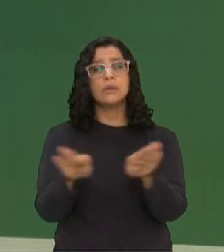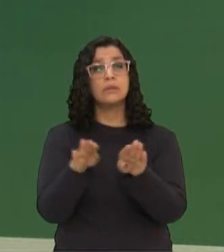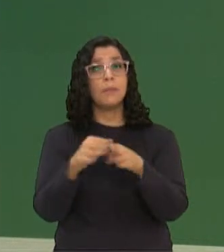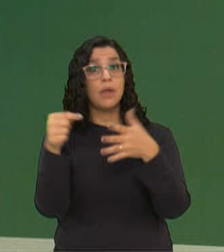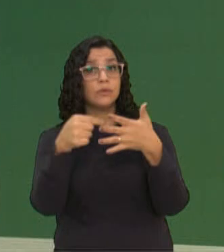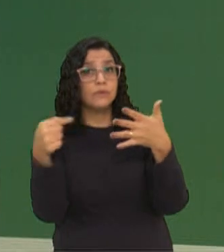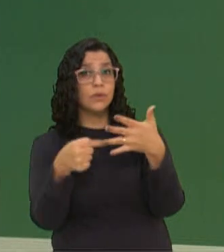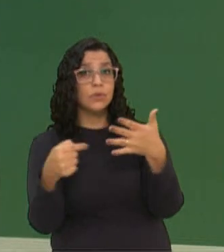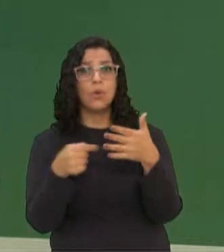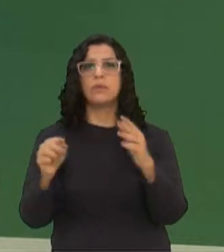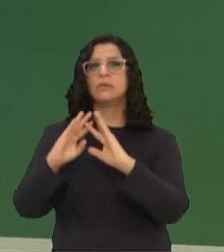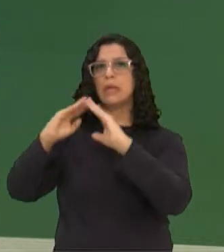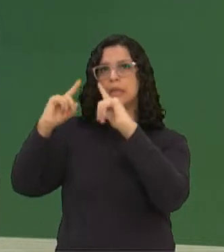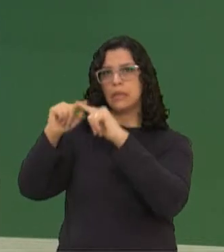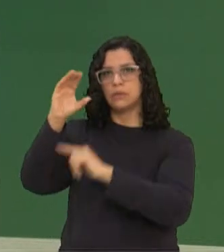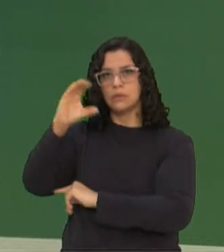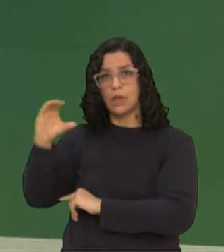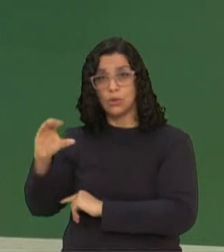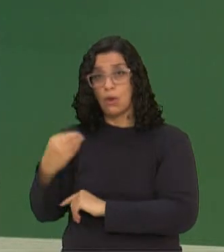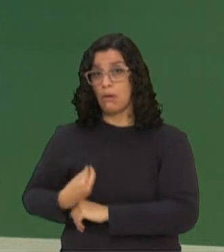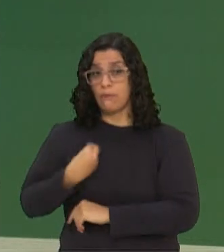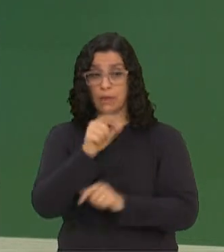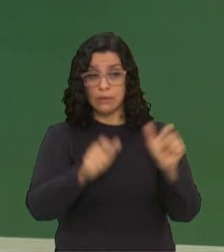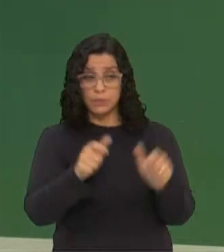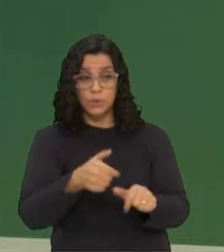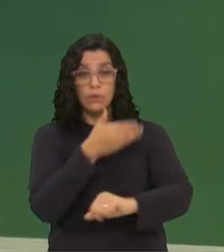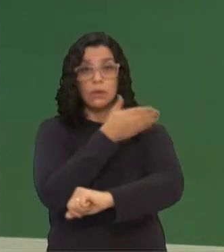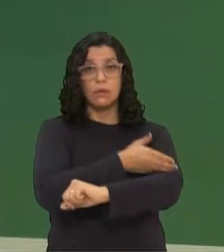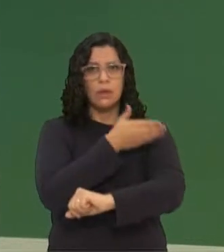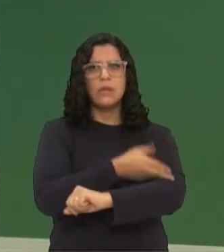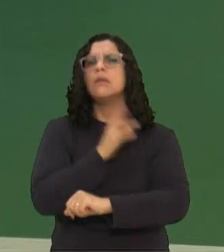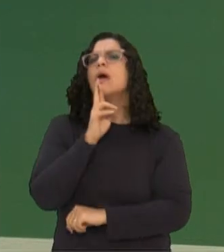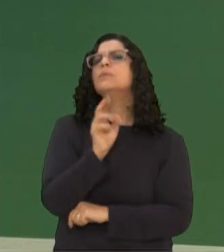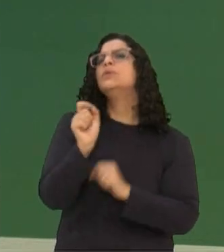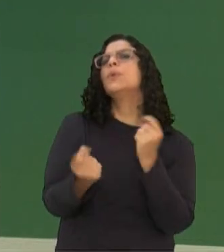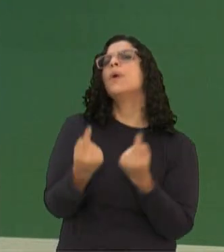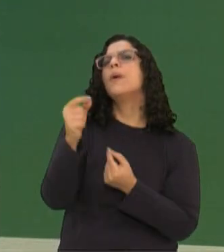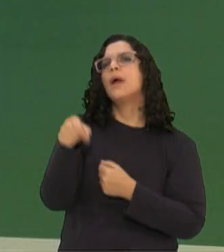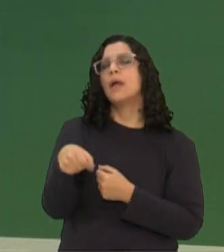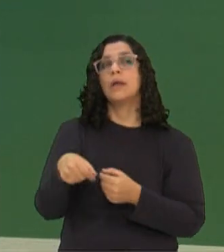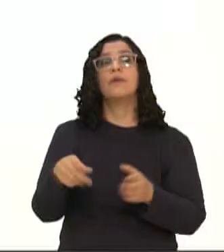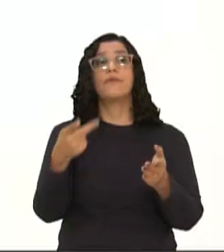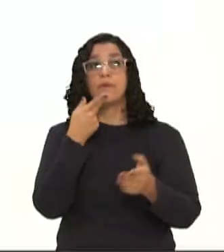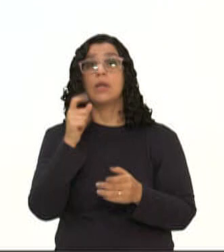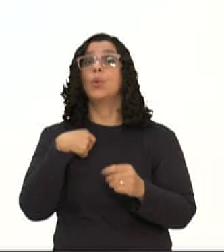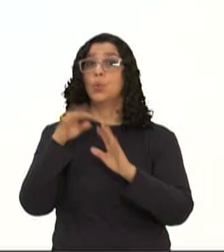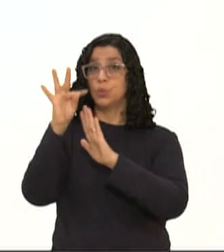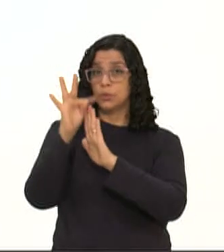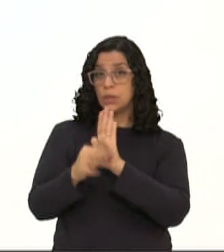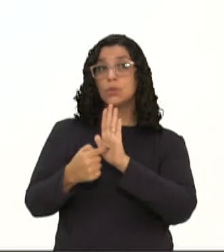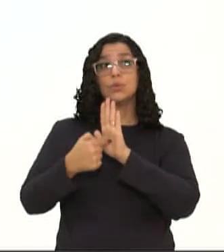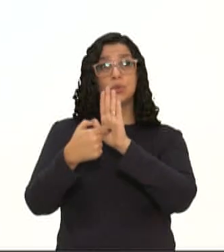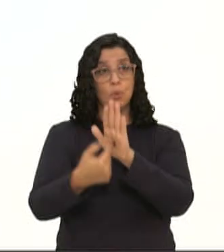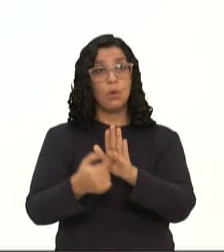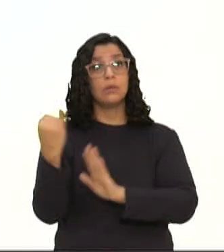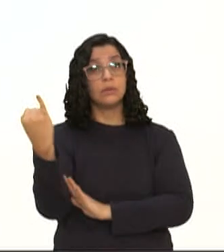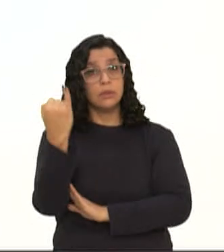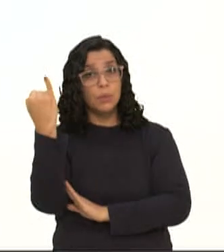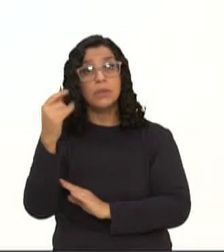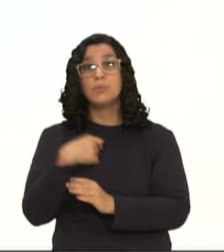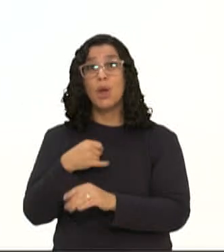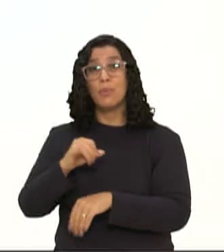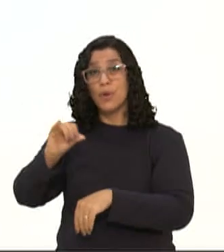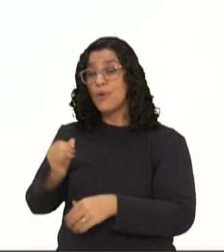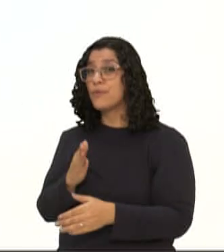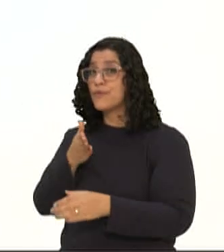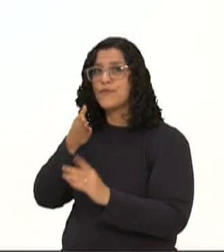Igreja Católica na vida dos indivíduos durante a Idade Média. E a resposta correta, ela é que o texto ele apresenta a importância central